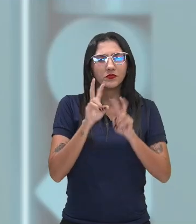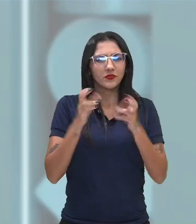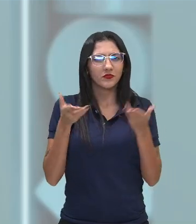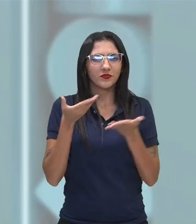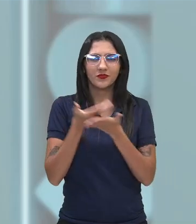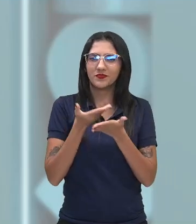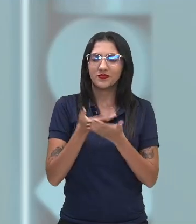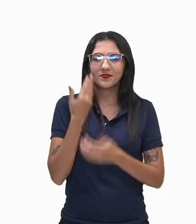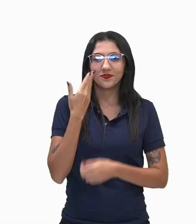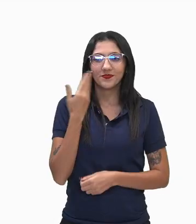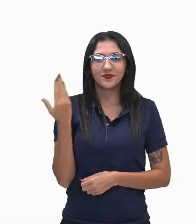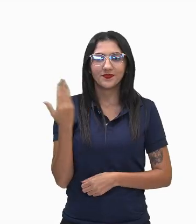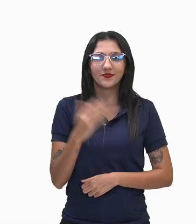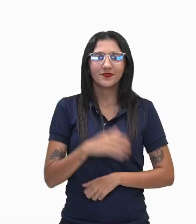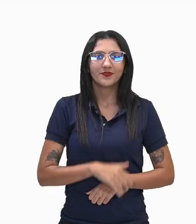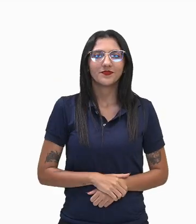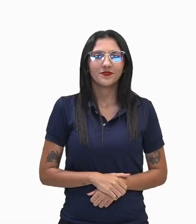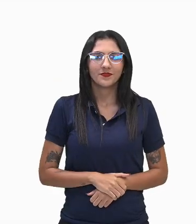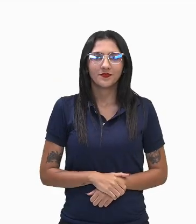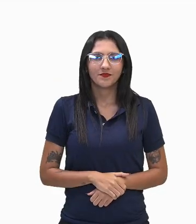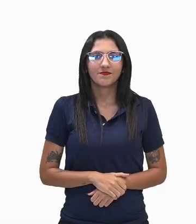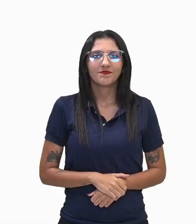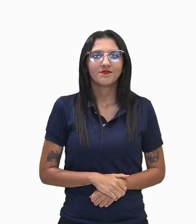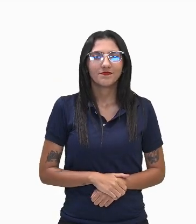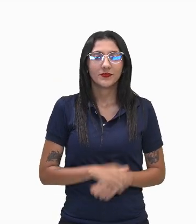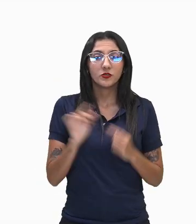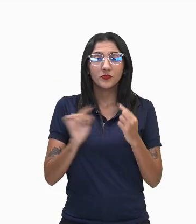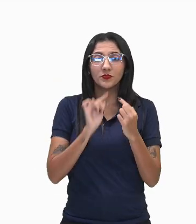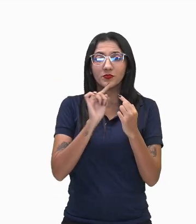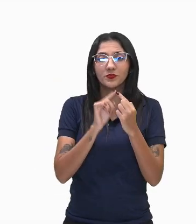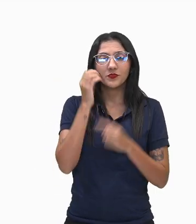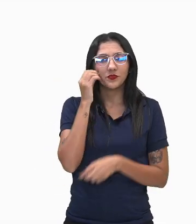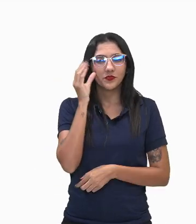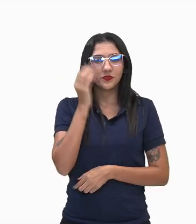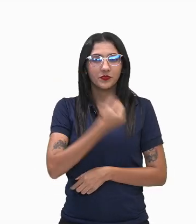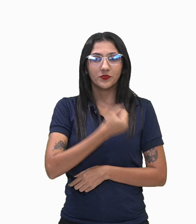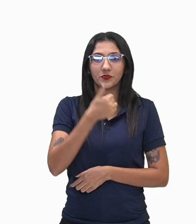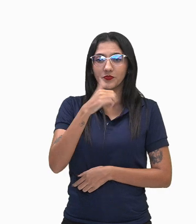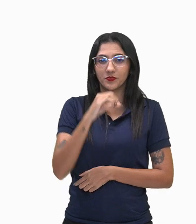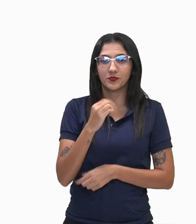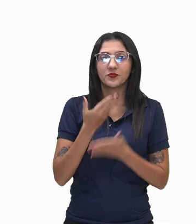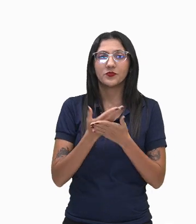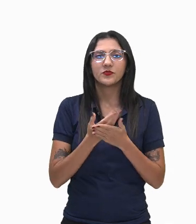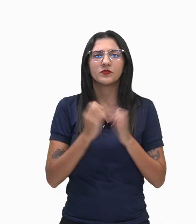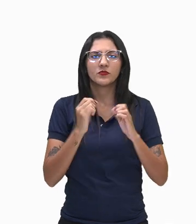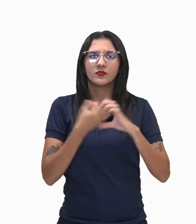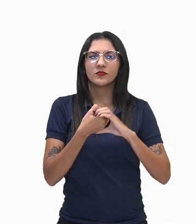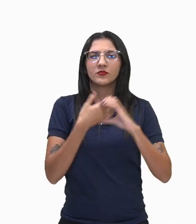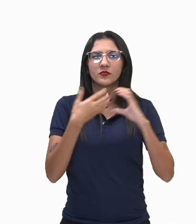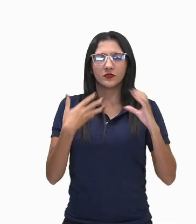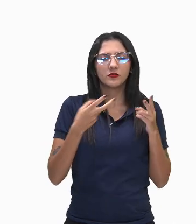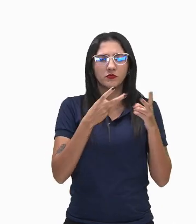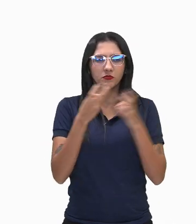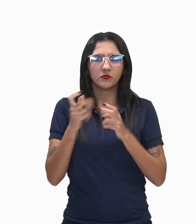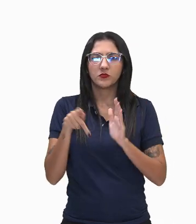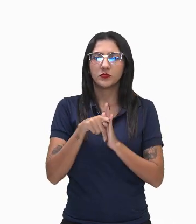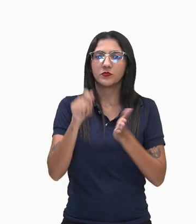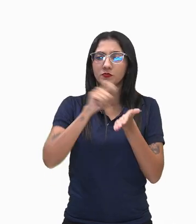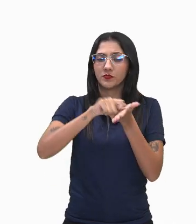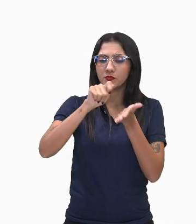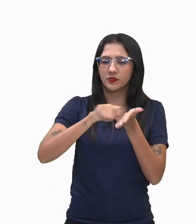aula de hoje, né? Nosso objeto de conhecimento hoje é elementos notacionais da